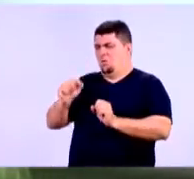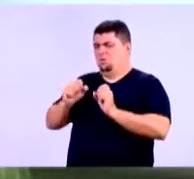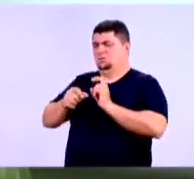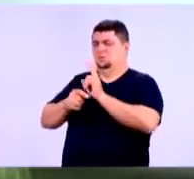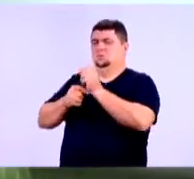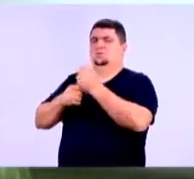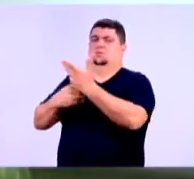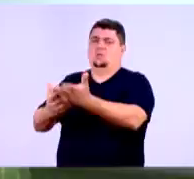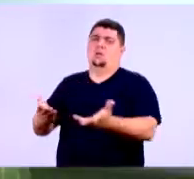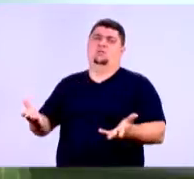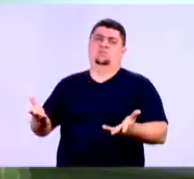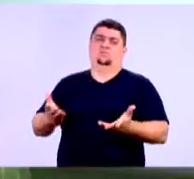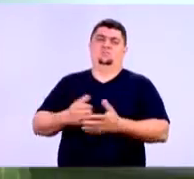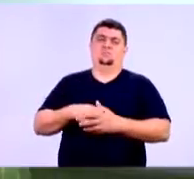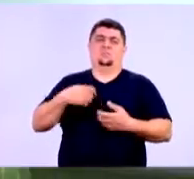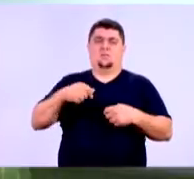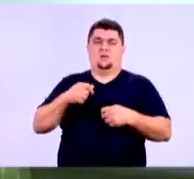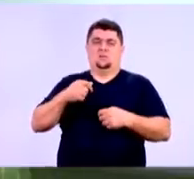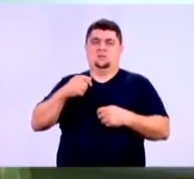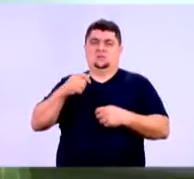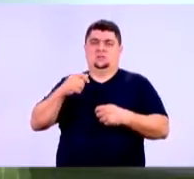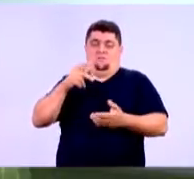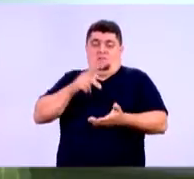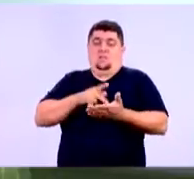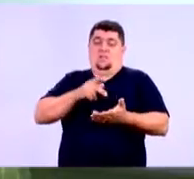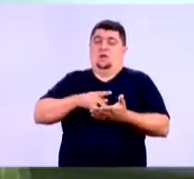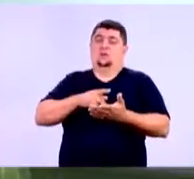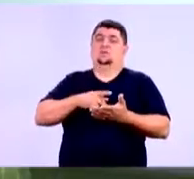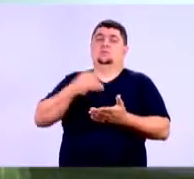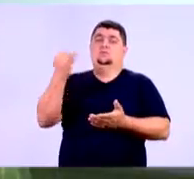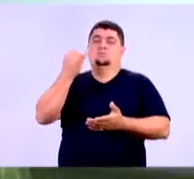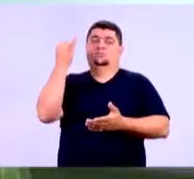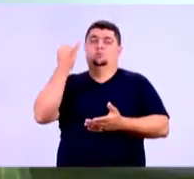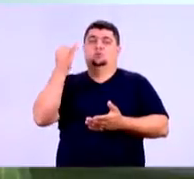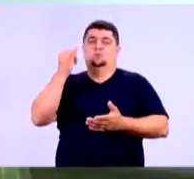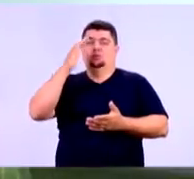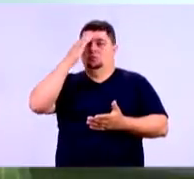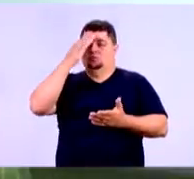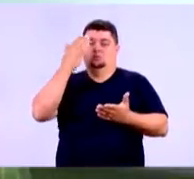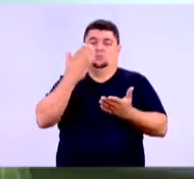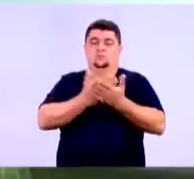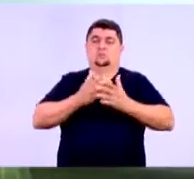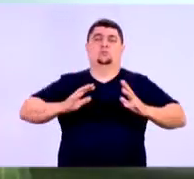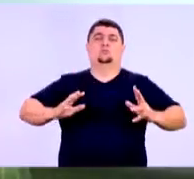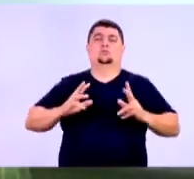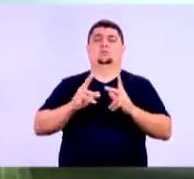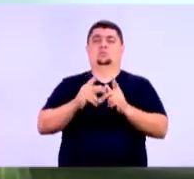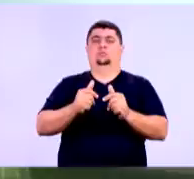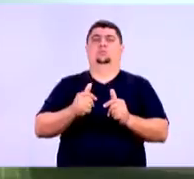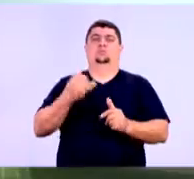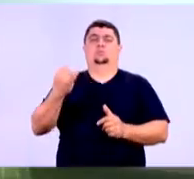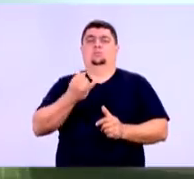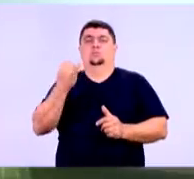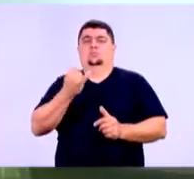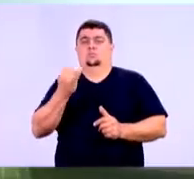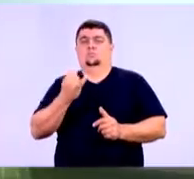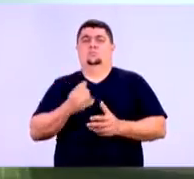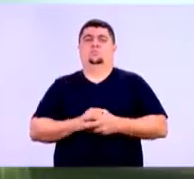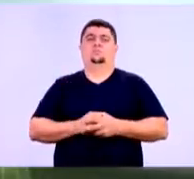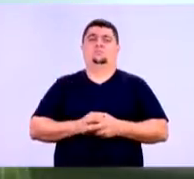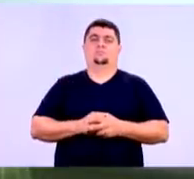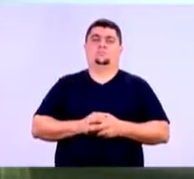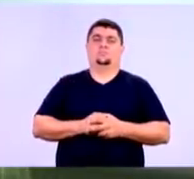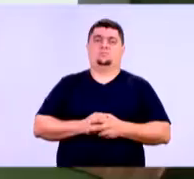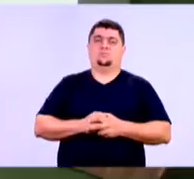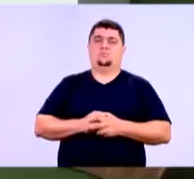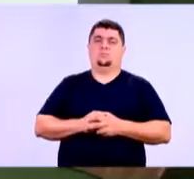elas. Então, para você realmente gerir risco, é importante você confiar nas ferramentas de identificação de risco e de gestão. Tem